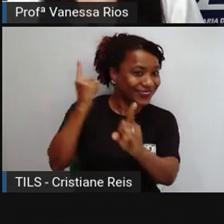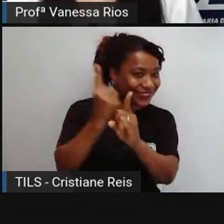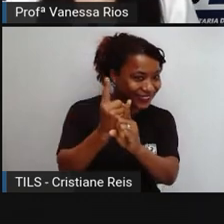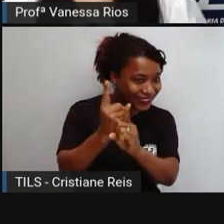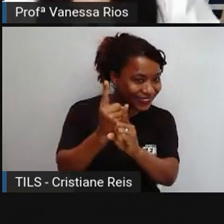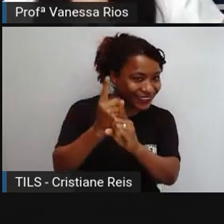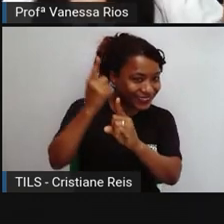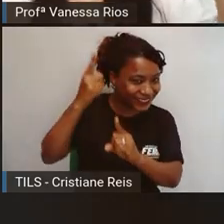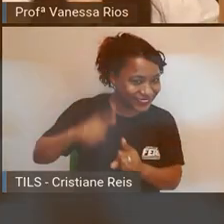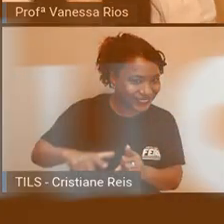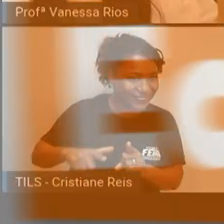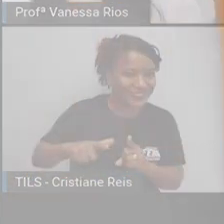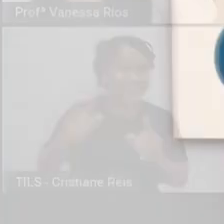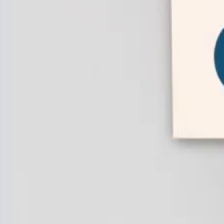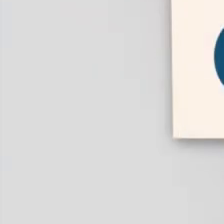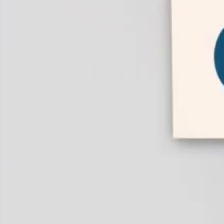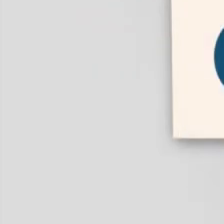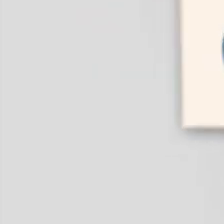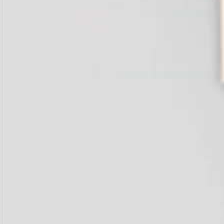momento, ó.